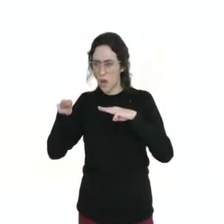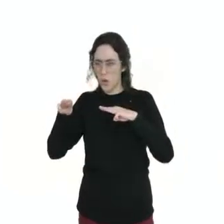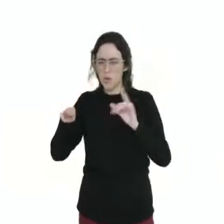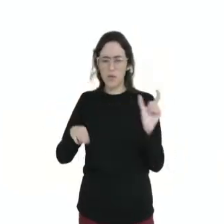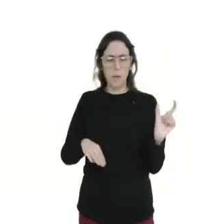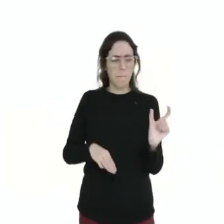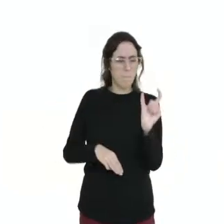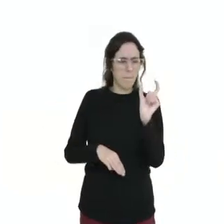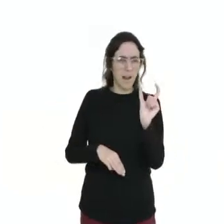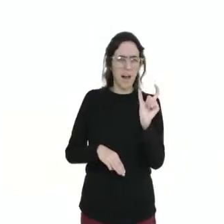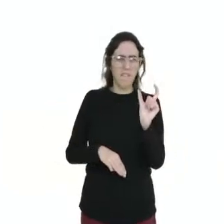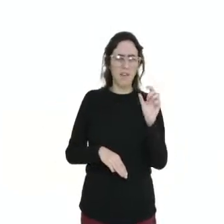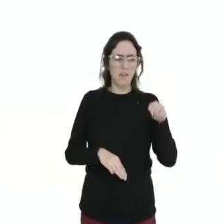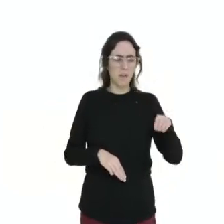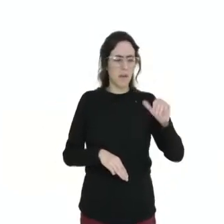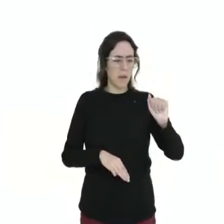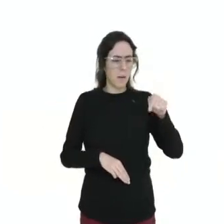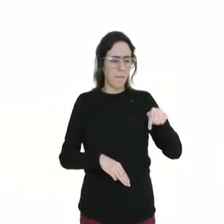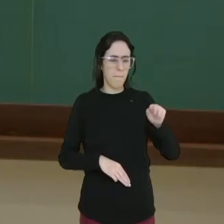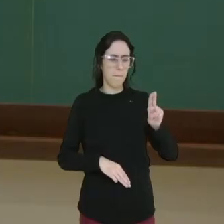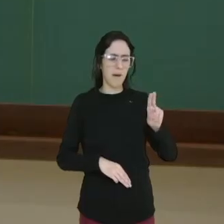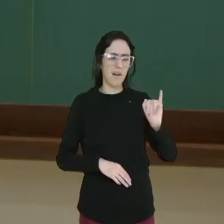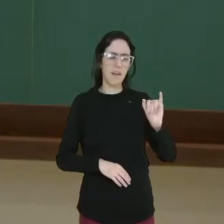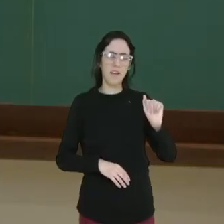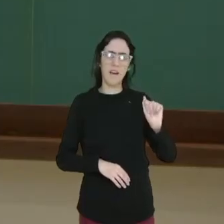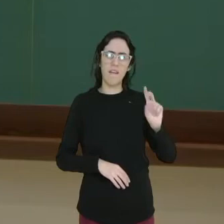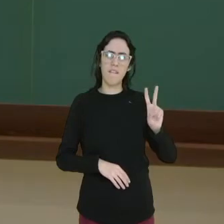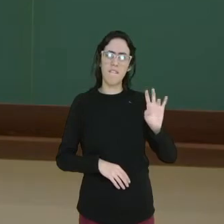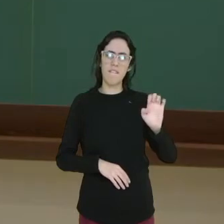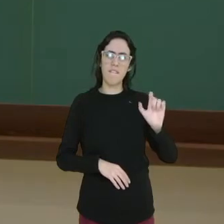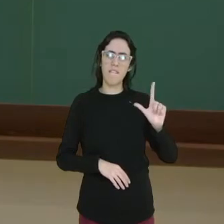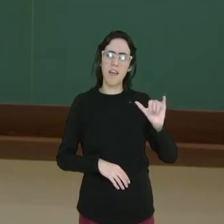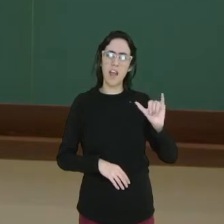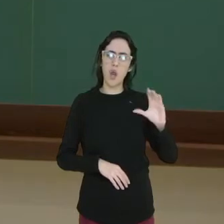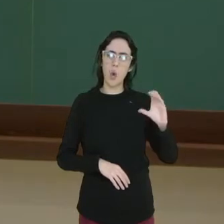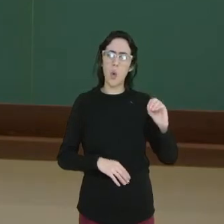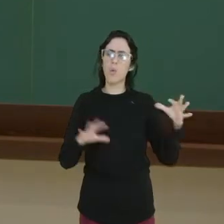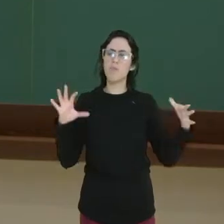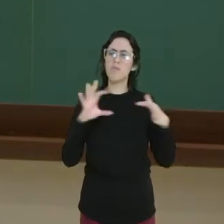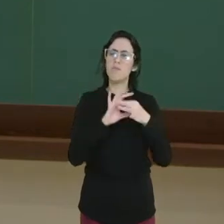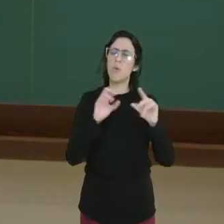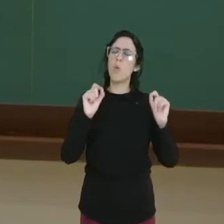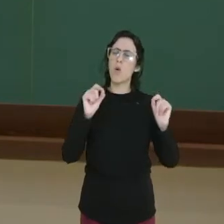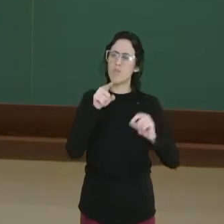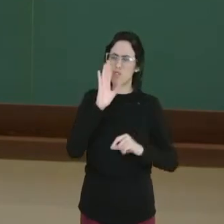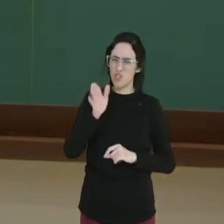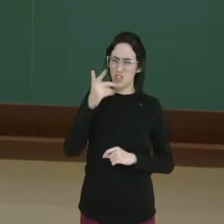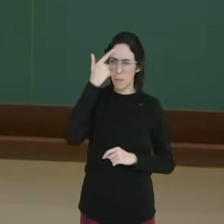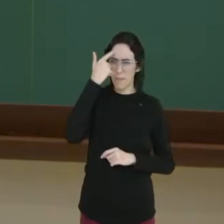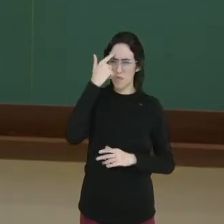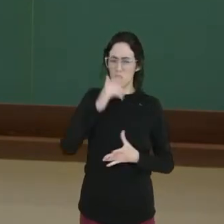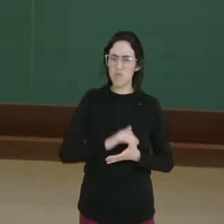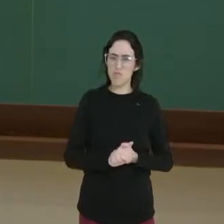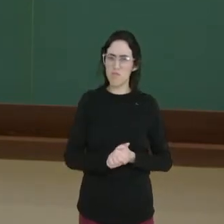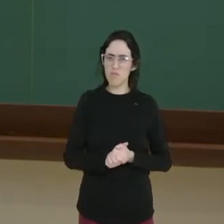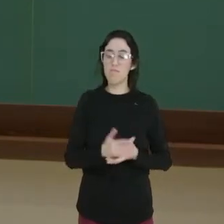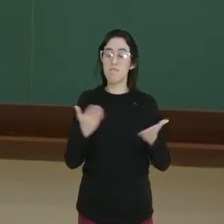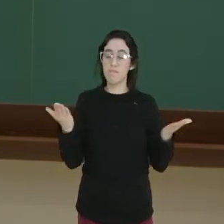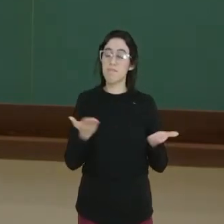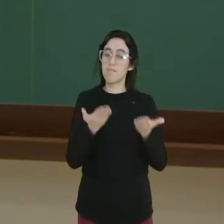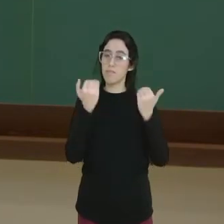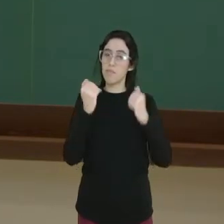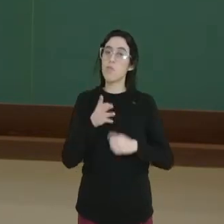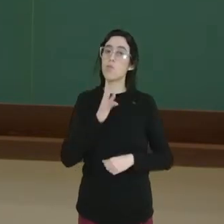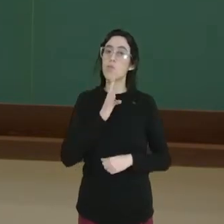e esta ideia tão ruim, tão pejorativa? Já pensaram sobre isso? Vamos conhecer melhor